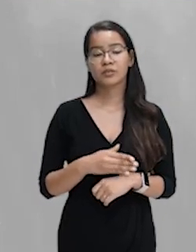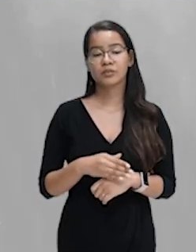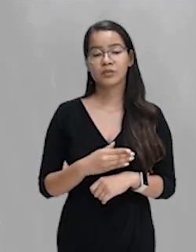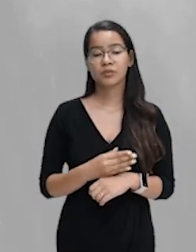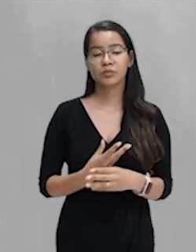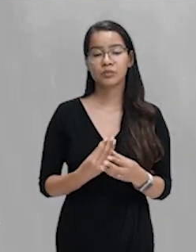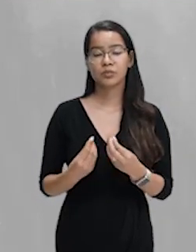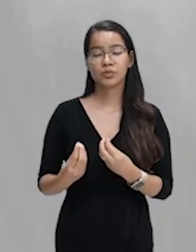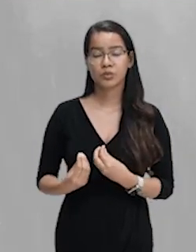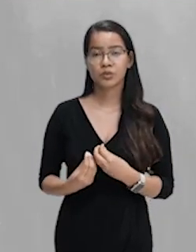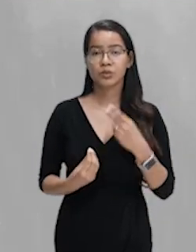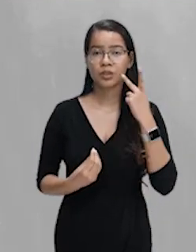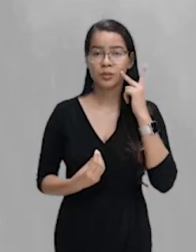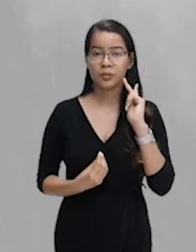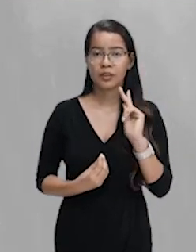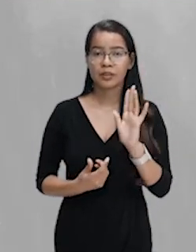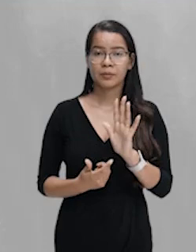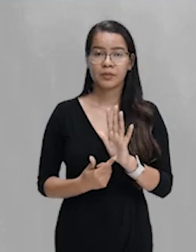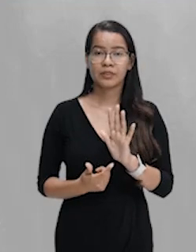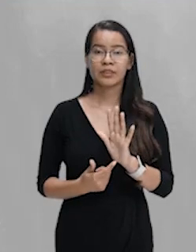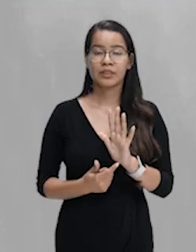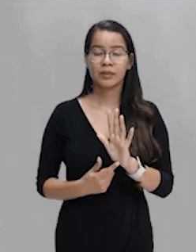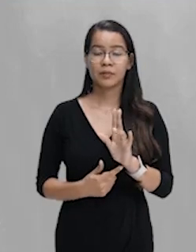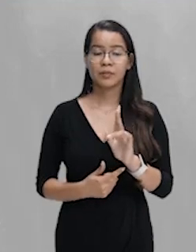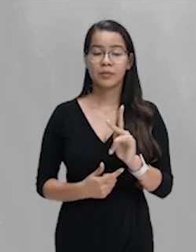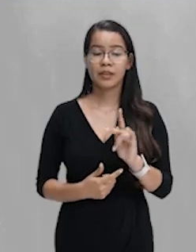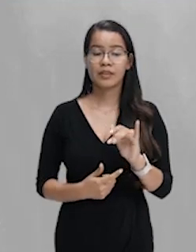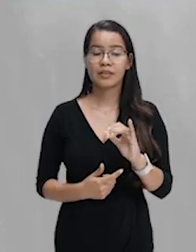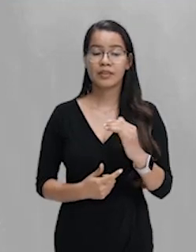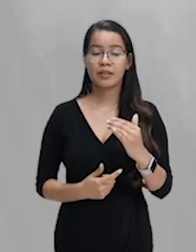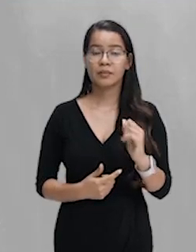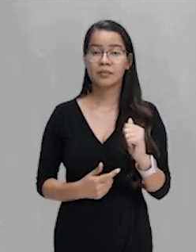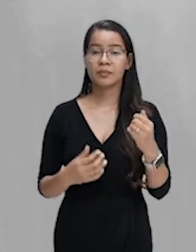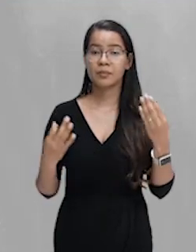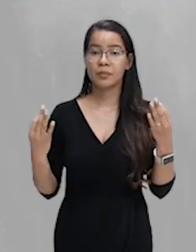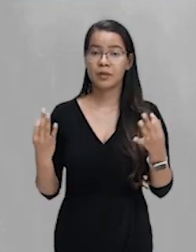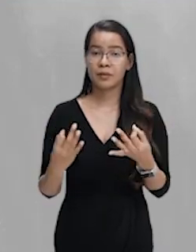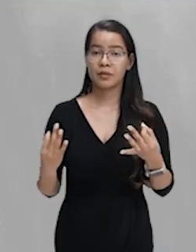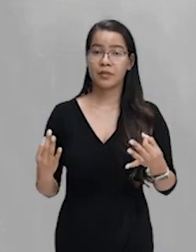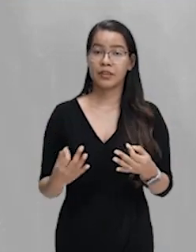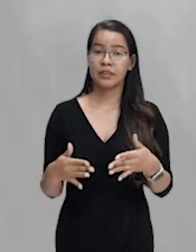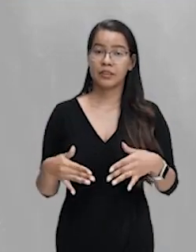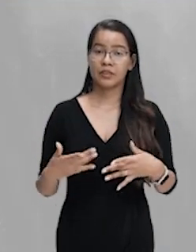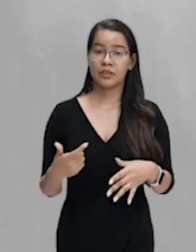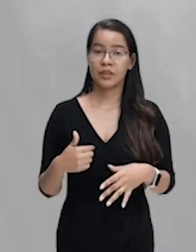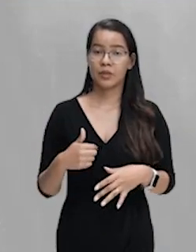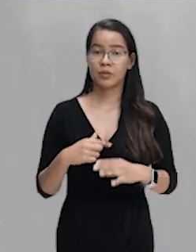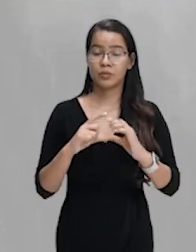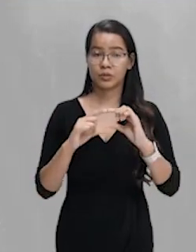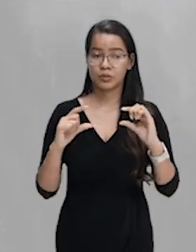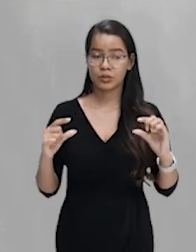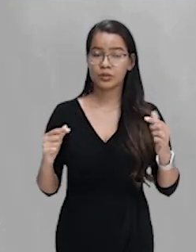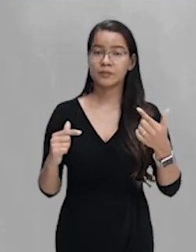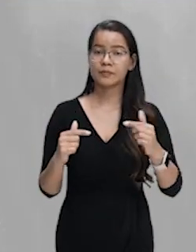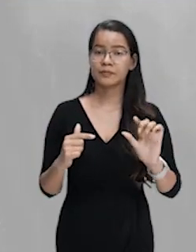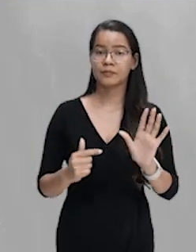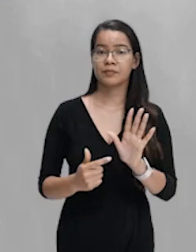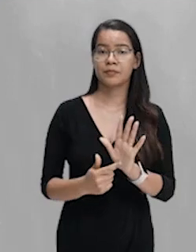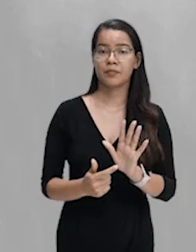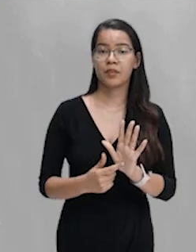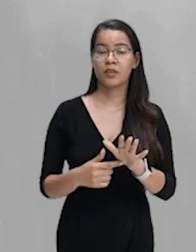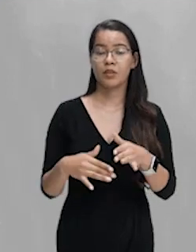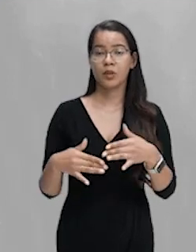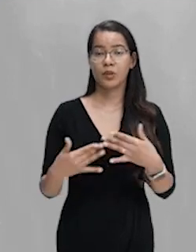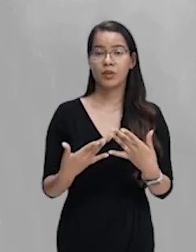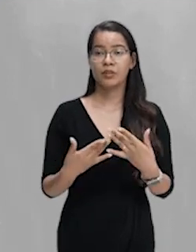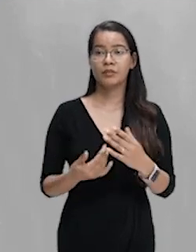practicado muito para apresentar esta peça tão perfeitamente. Aqui eu destaquei qual é, tá,